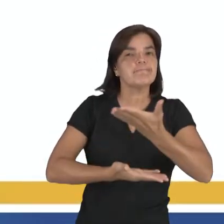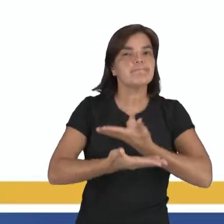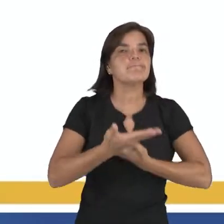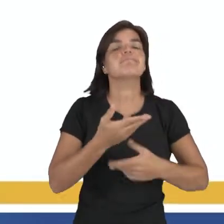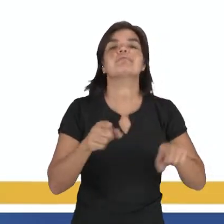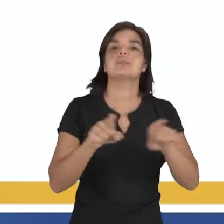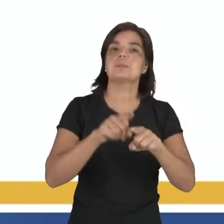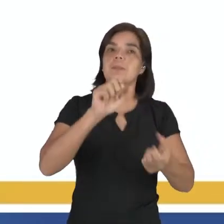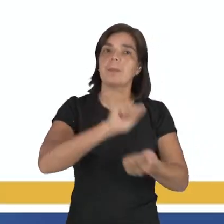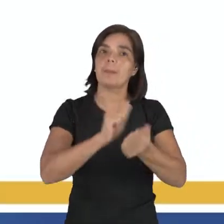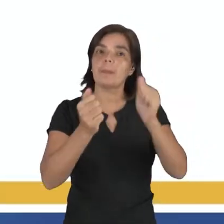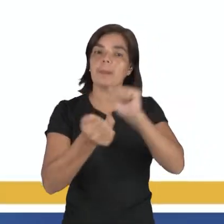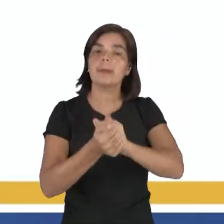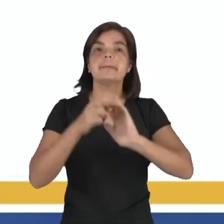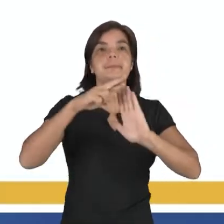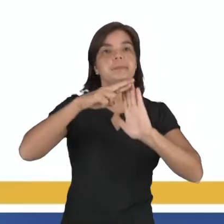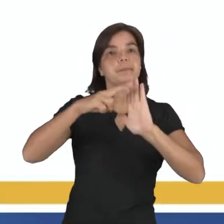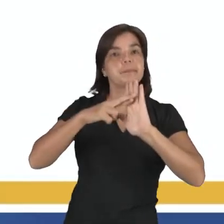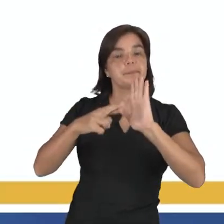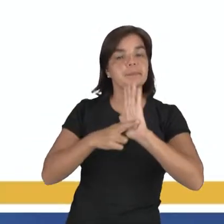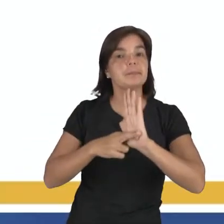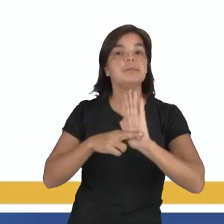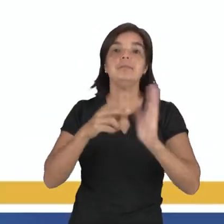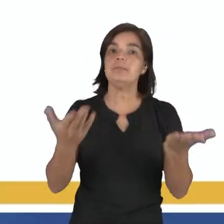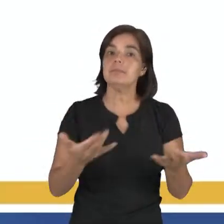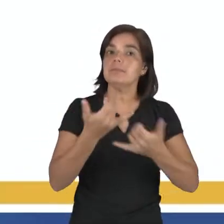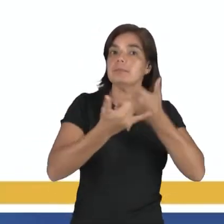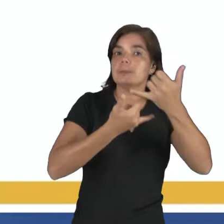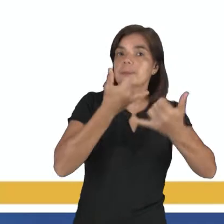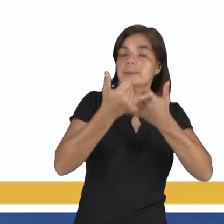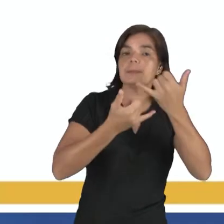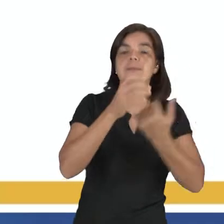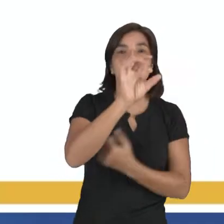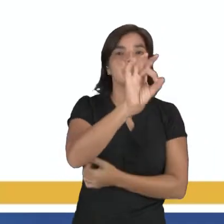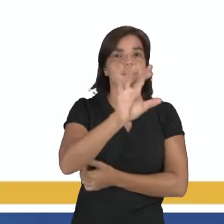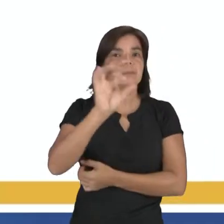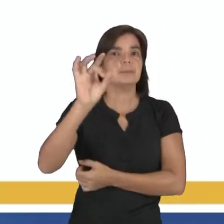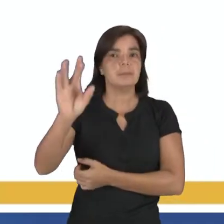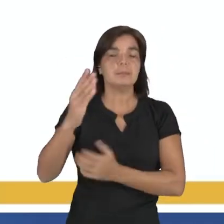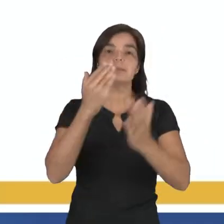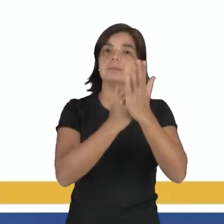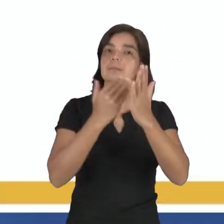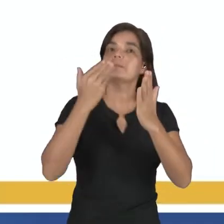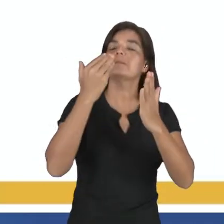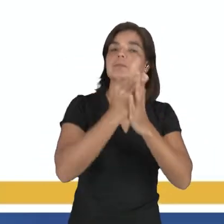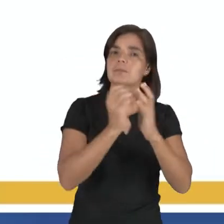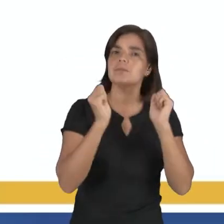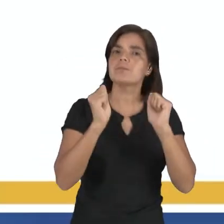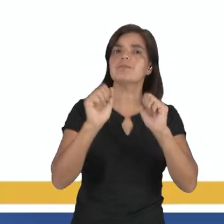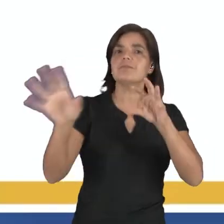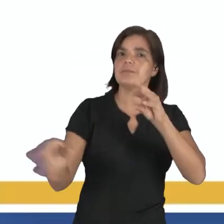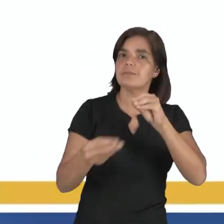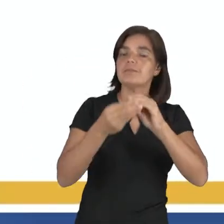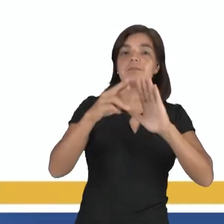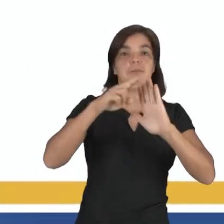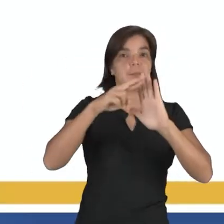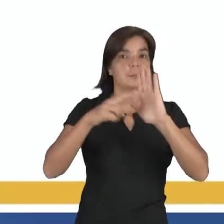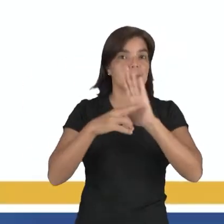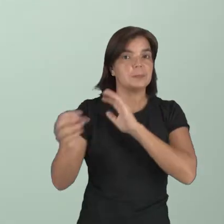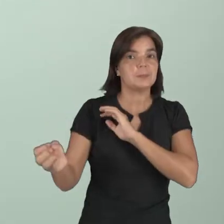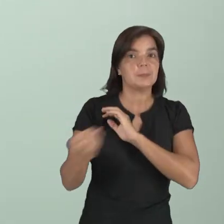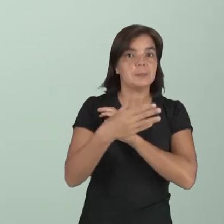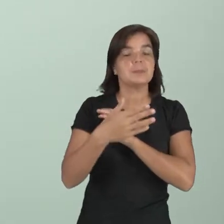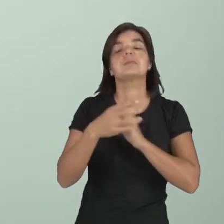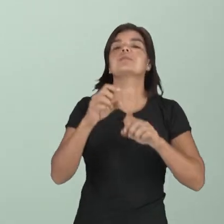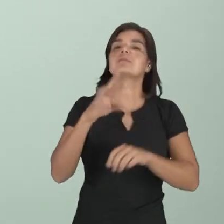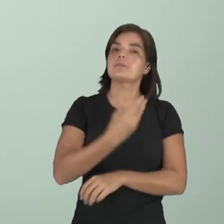envolvimento. Adaptação de regras, sendo que no jogo, cada momento você pode estar inserindo uma regra nova. A